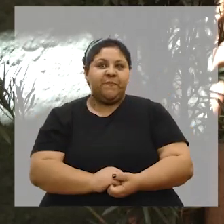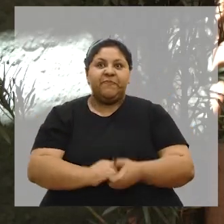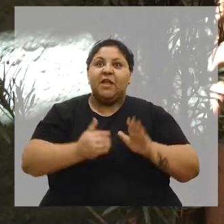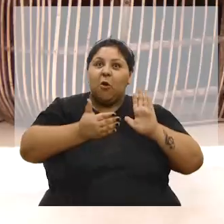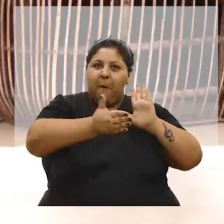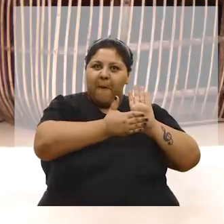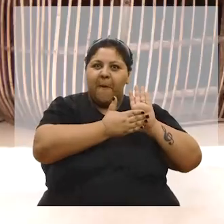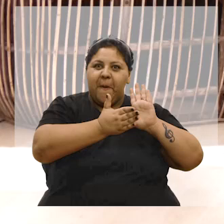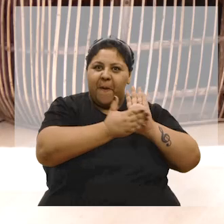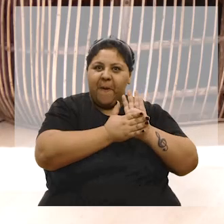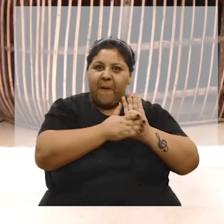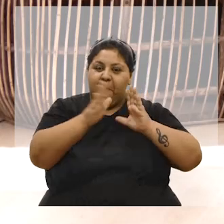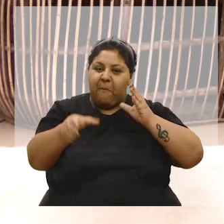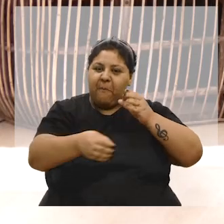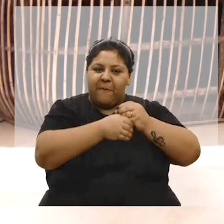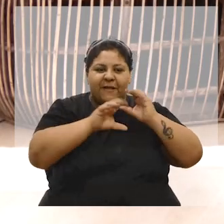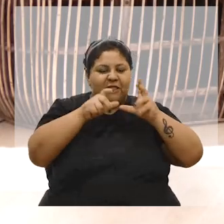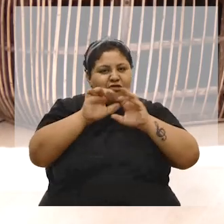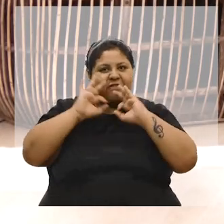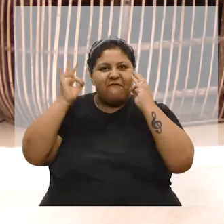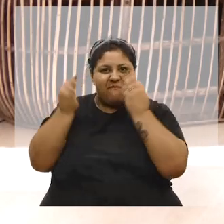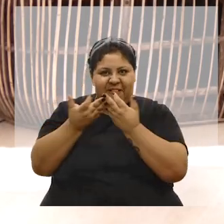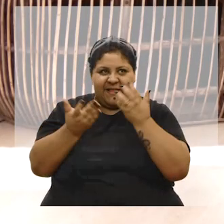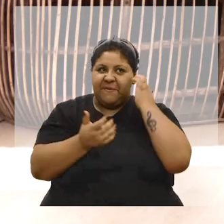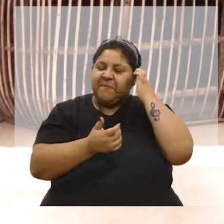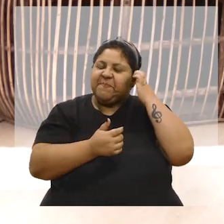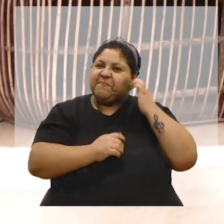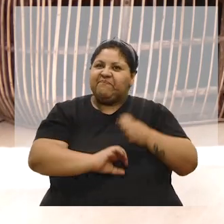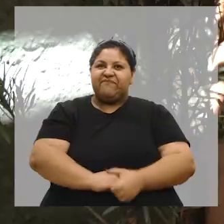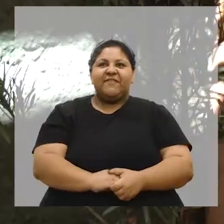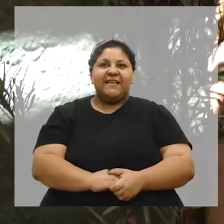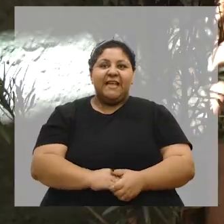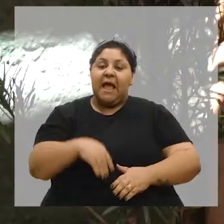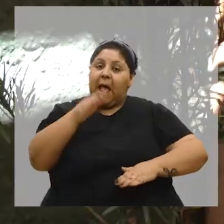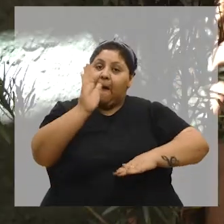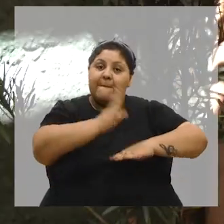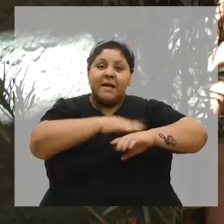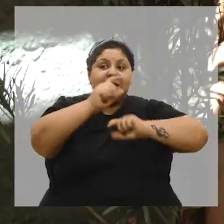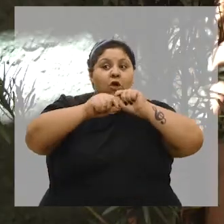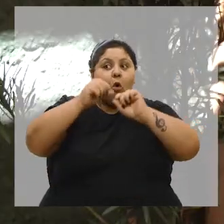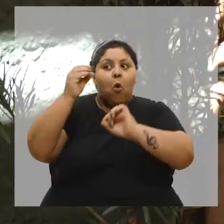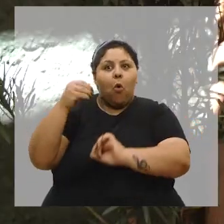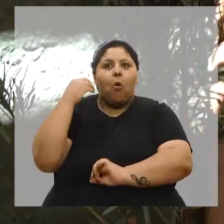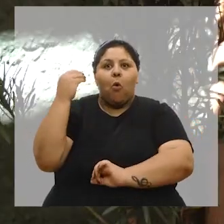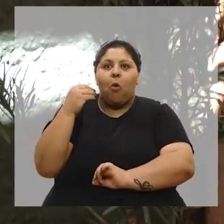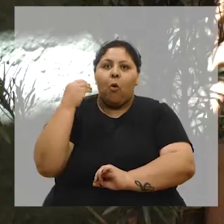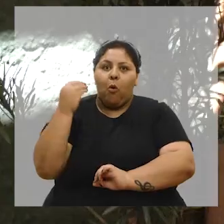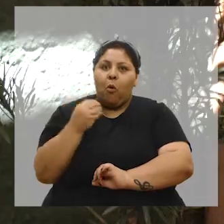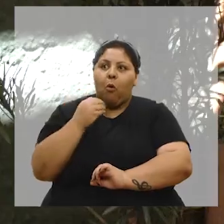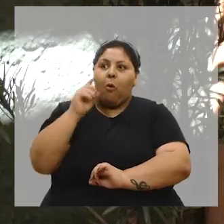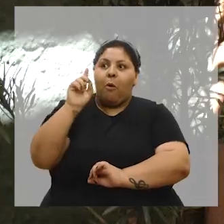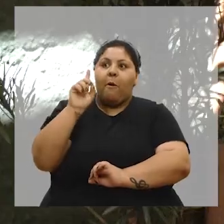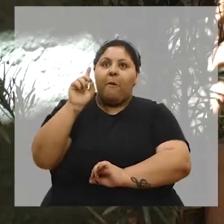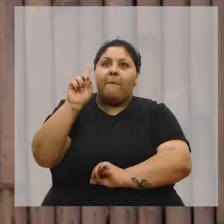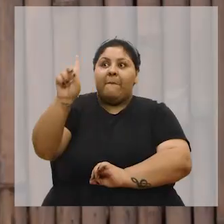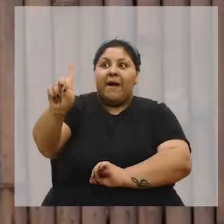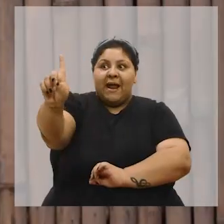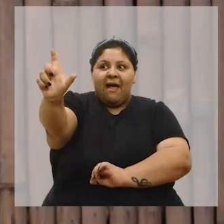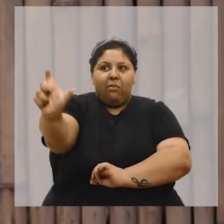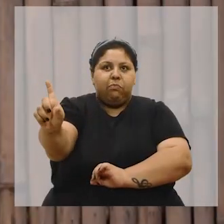uma proposta para agregar toda a família, né? Então, é uma coisa a mais, como experiência mesmo para o